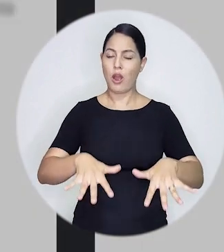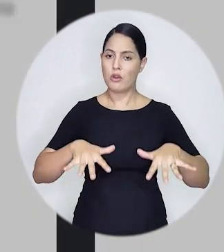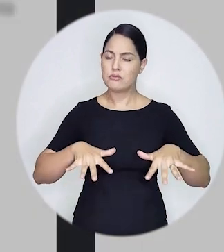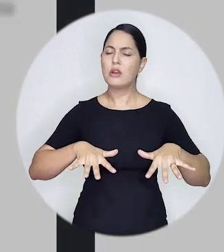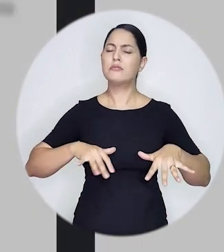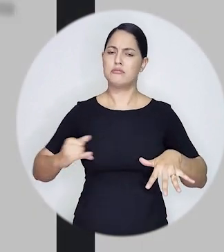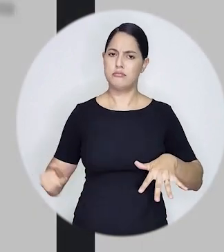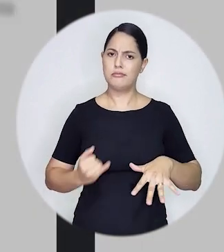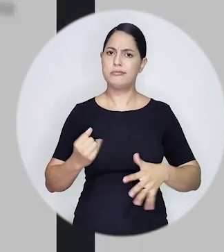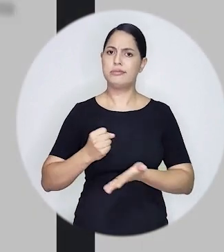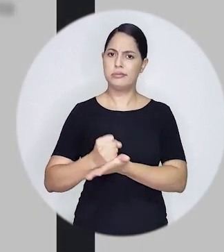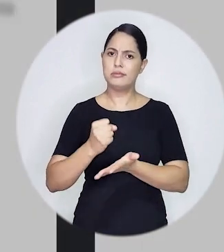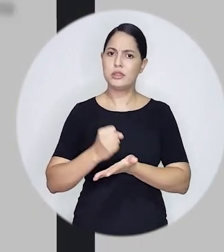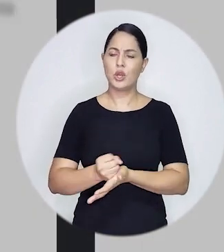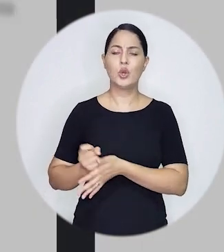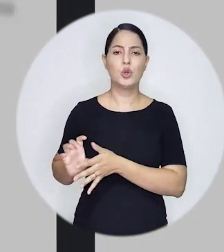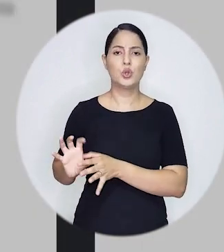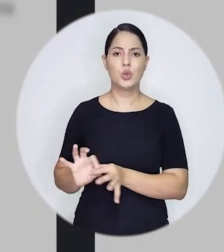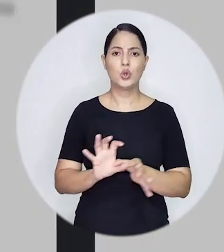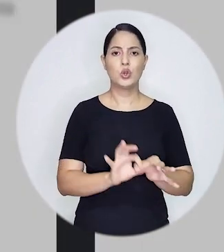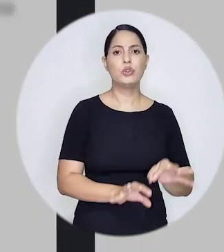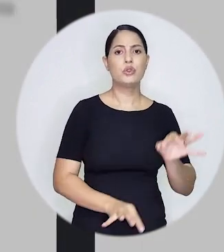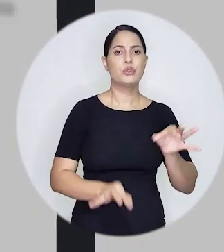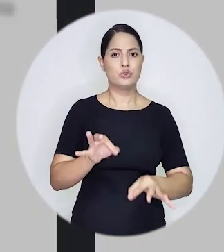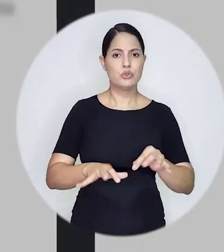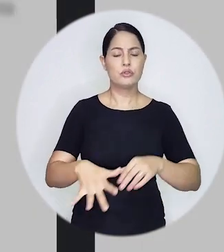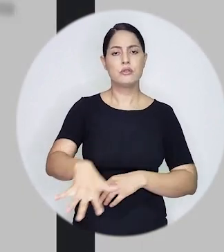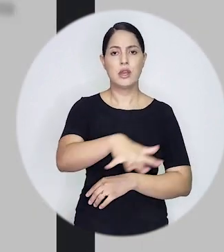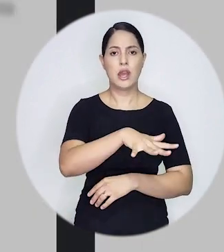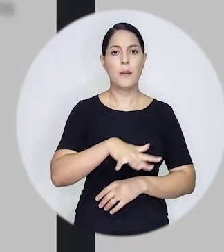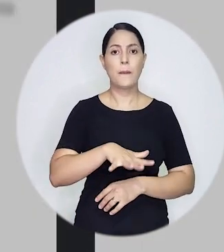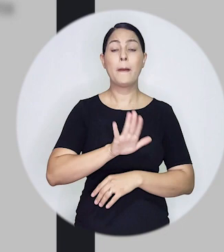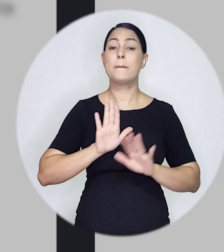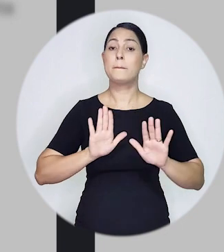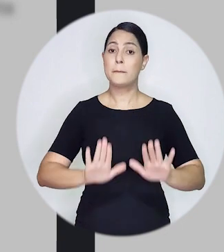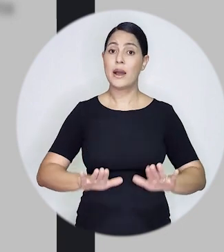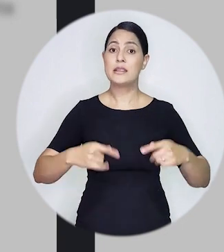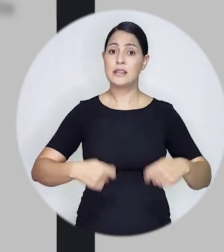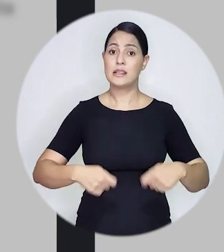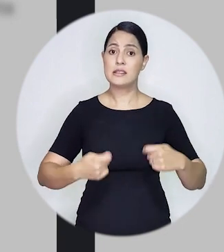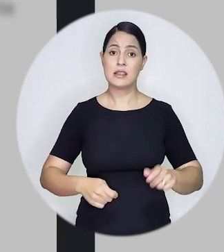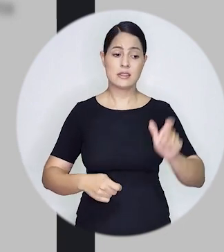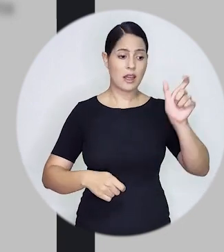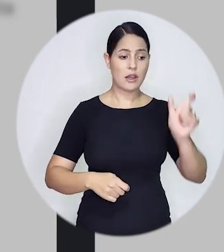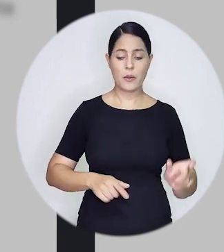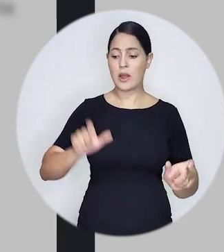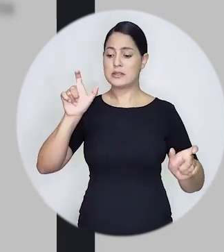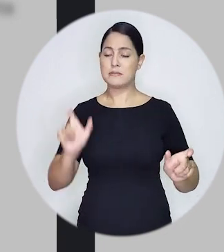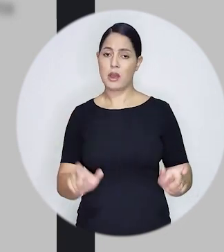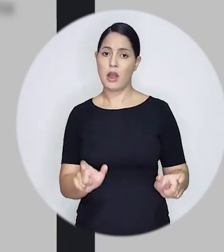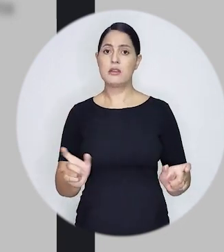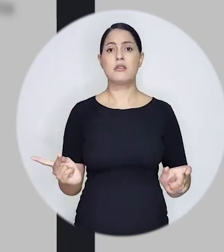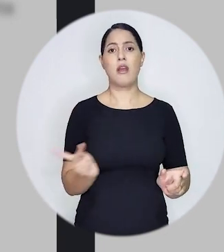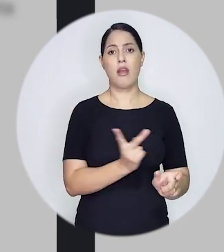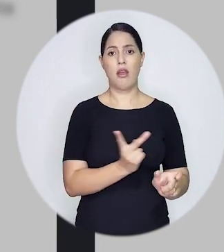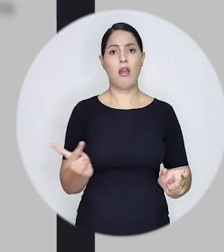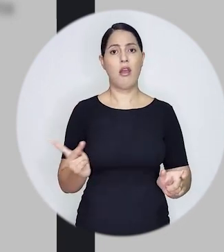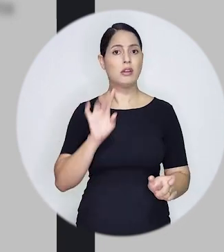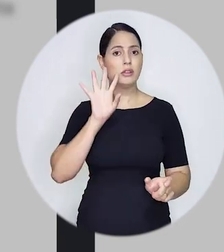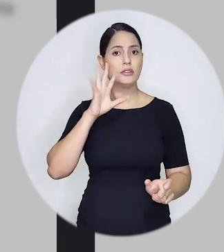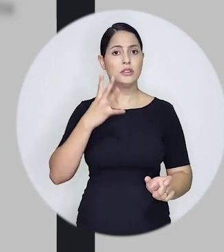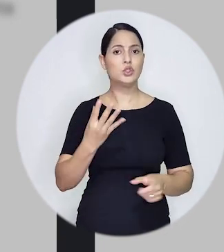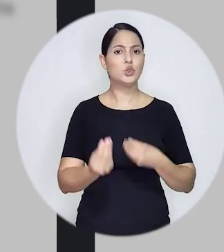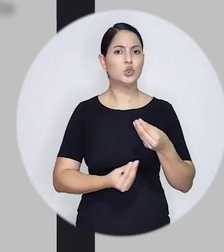uma ferramenta favorável à qualidade da prestação jurisdicional, desde que sua utilização seja definida pelas partes, com